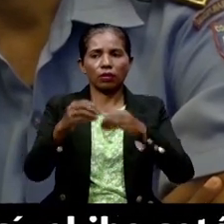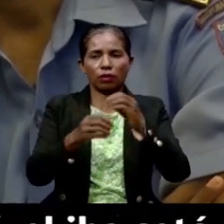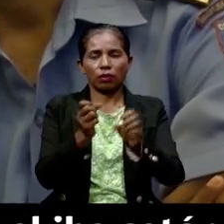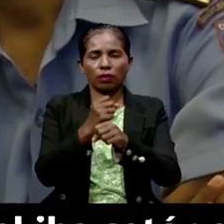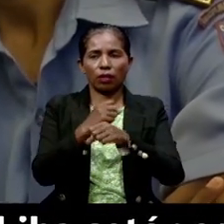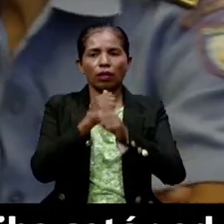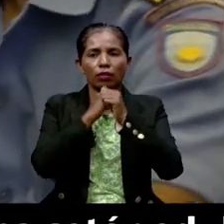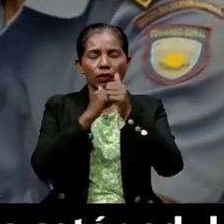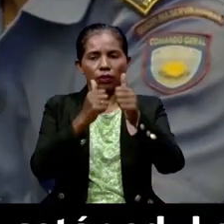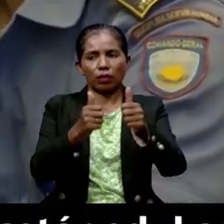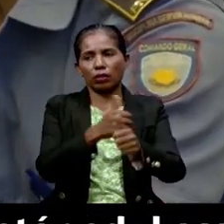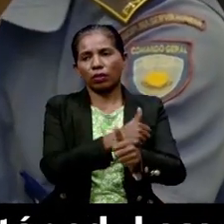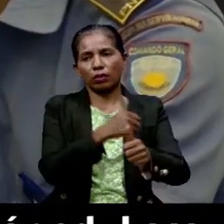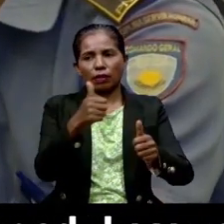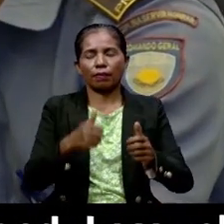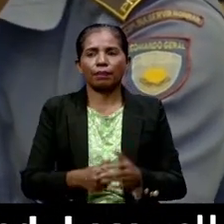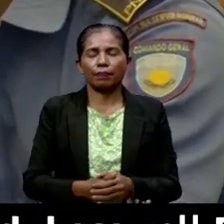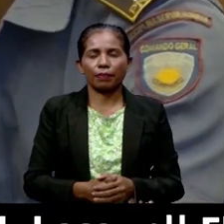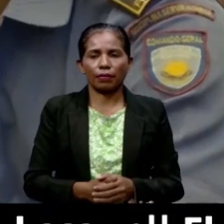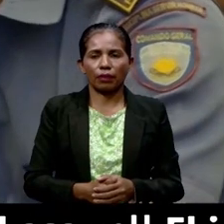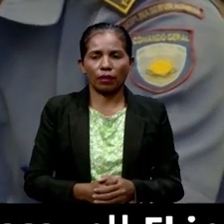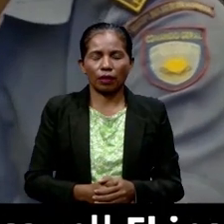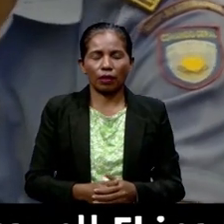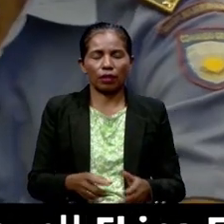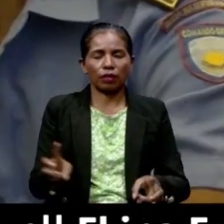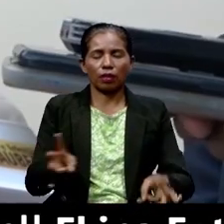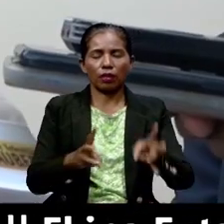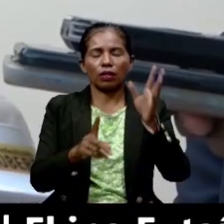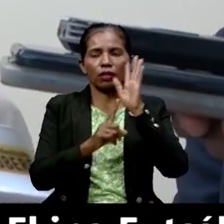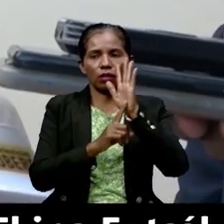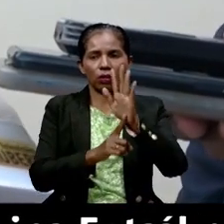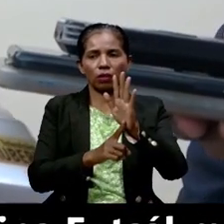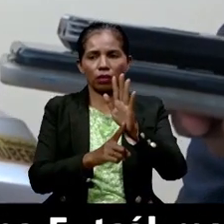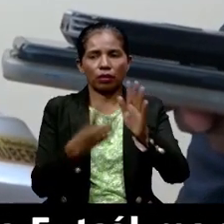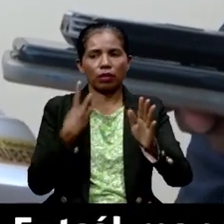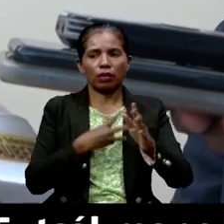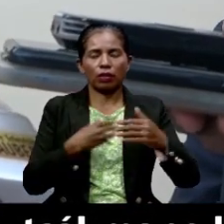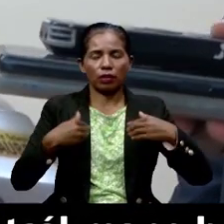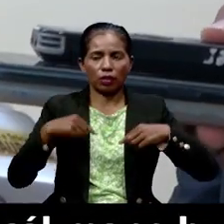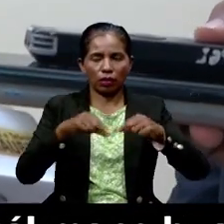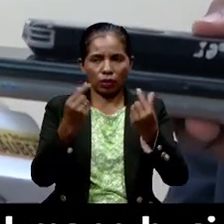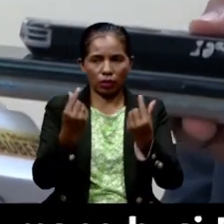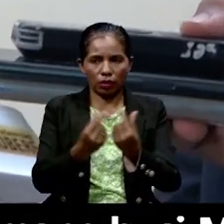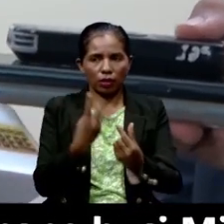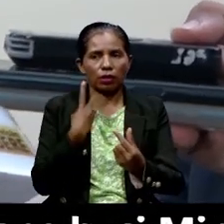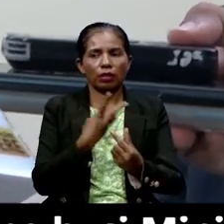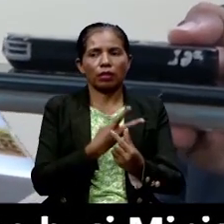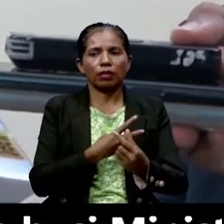Advocacia No Seluk Tan. Nelo Social Media, Dala Nelos Atu Keish, Halo Kesha maka ita here di referral sira ita